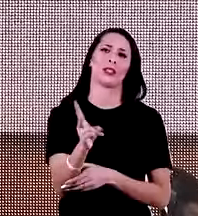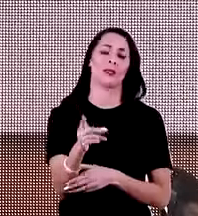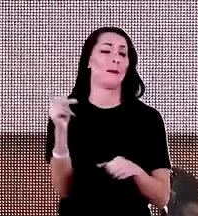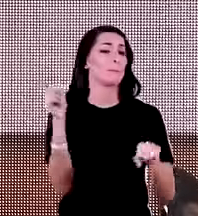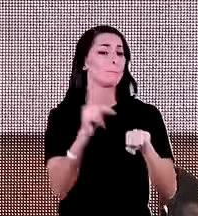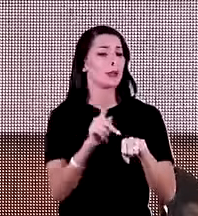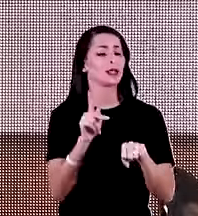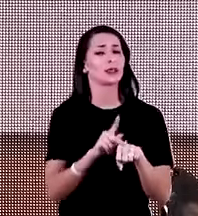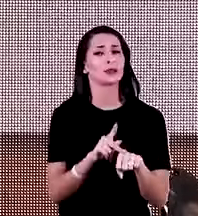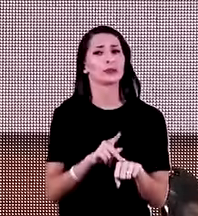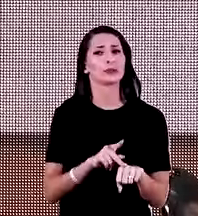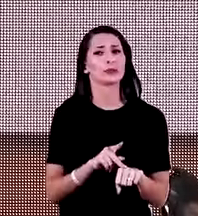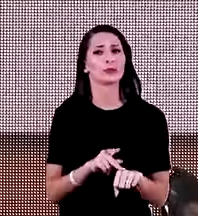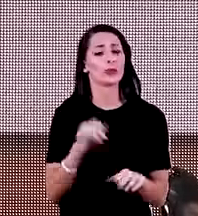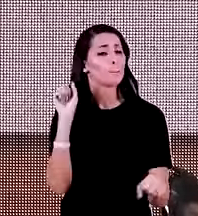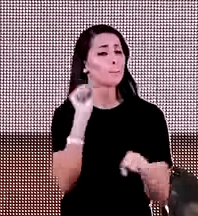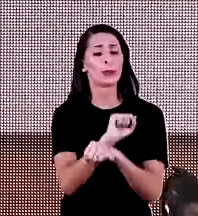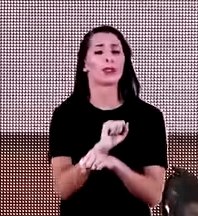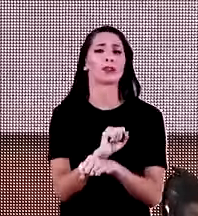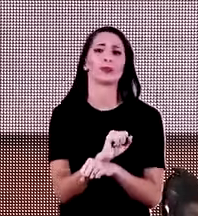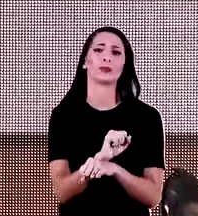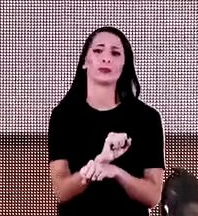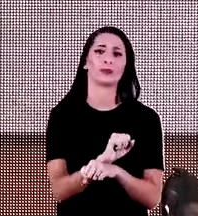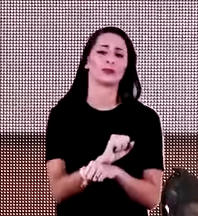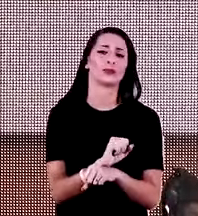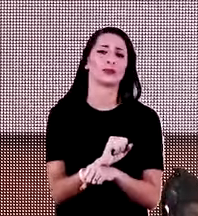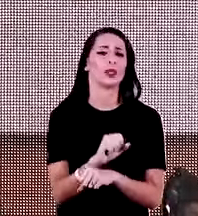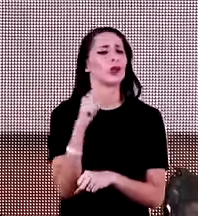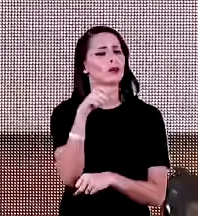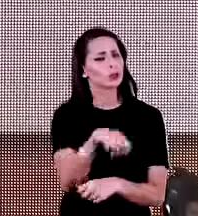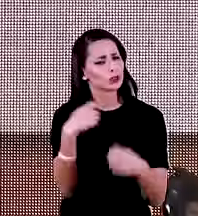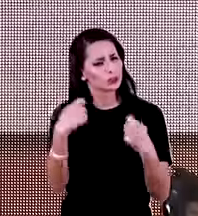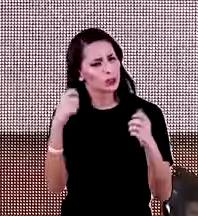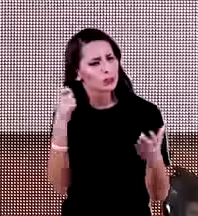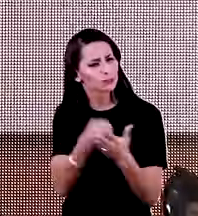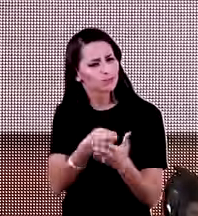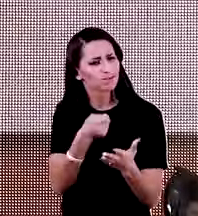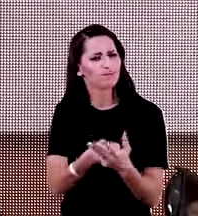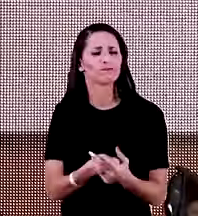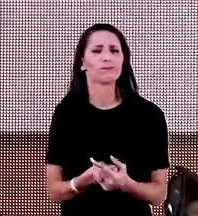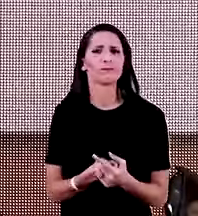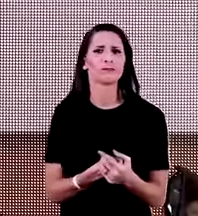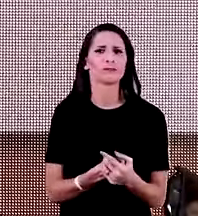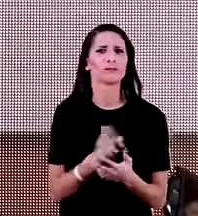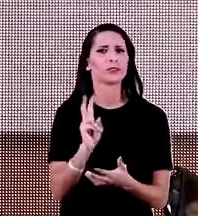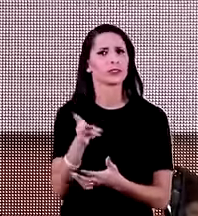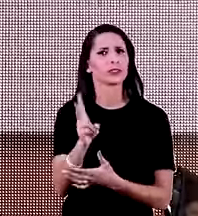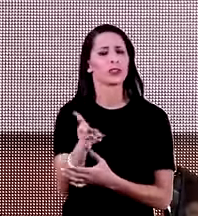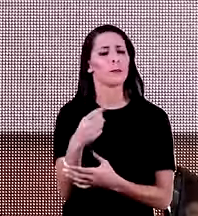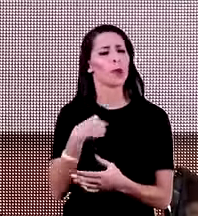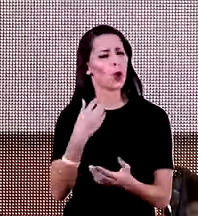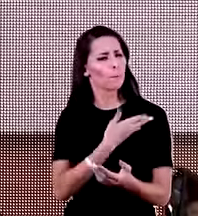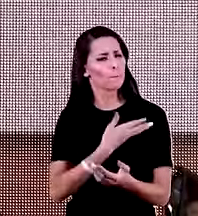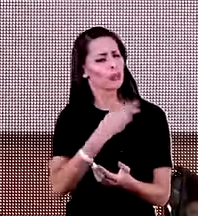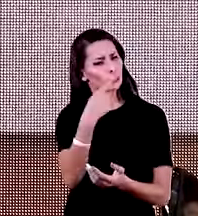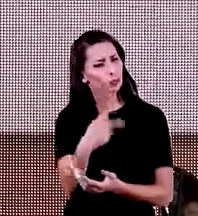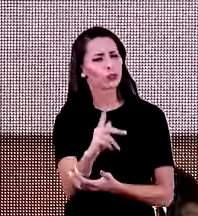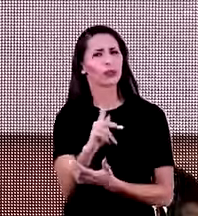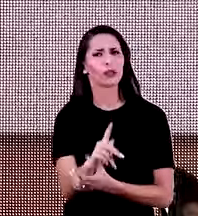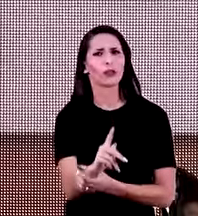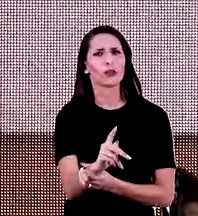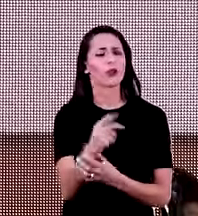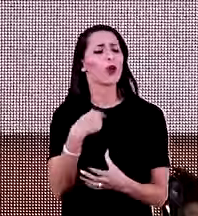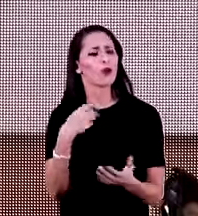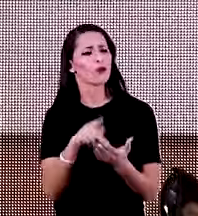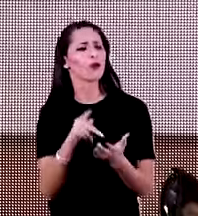Pedro, parou, Pedro, seja constante, Pedro. Eu sou teu amigo, eu estou aqui para falar uma verdade para